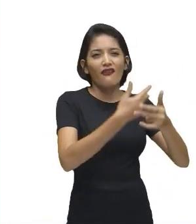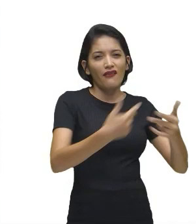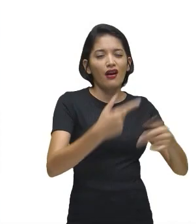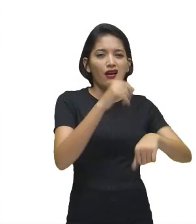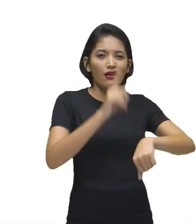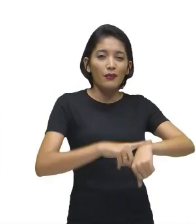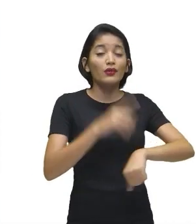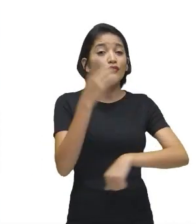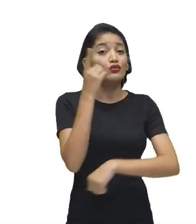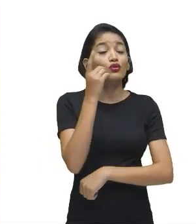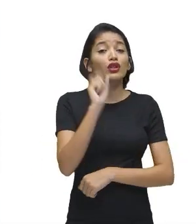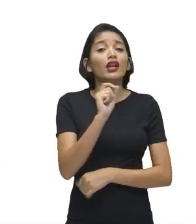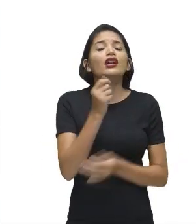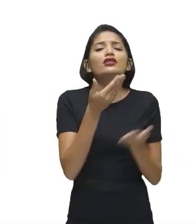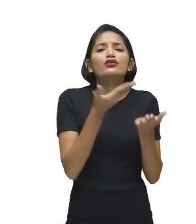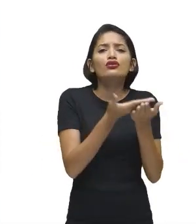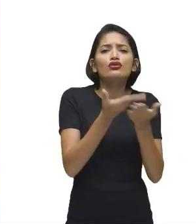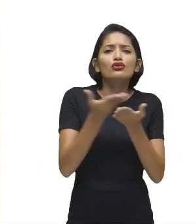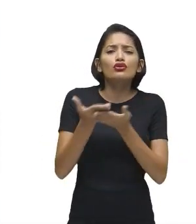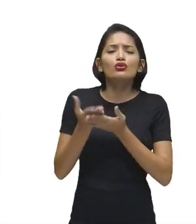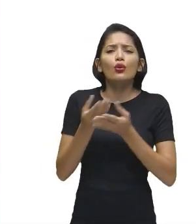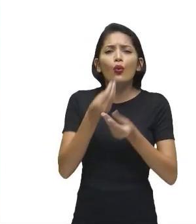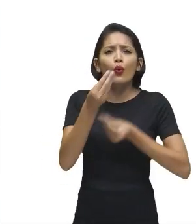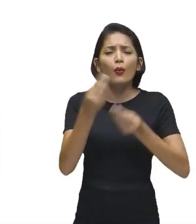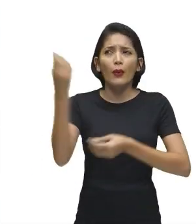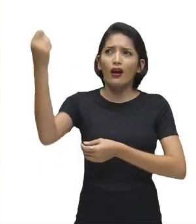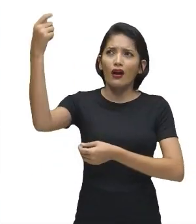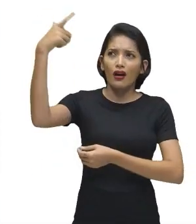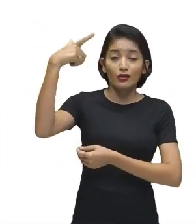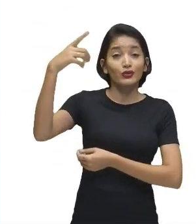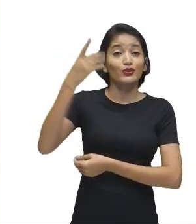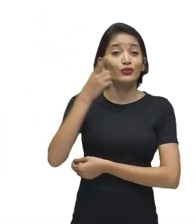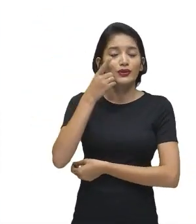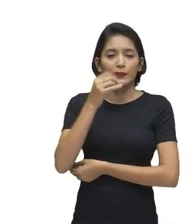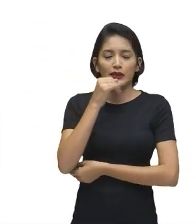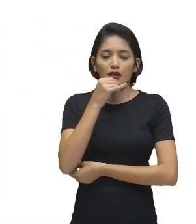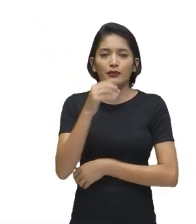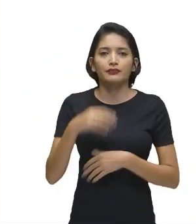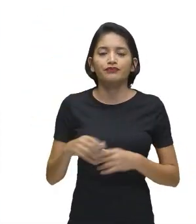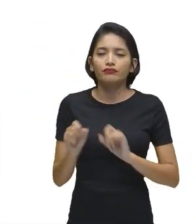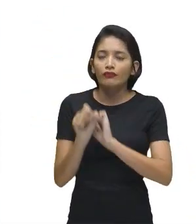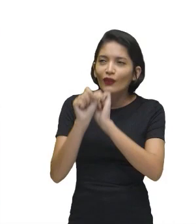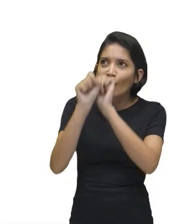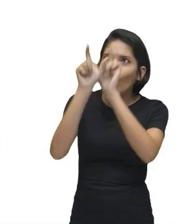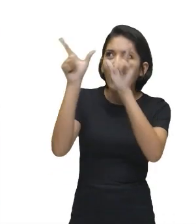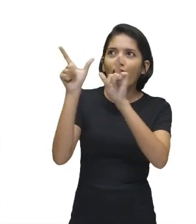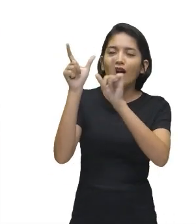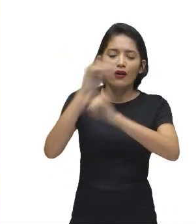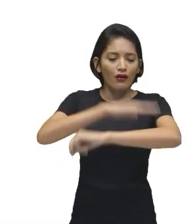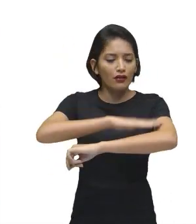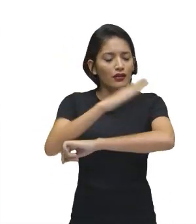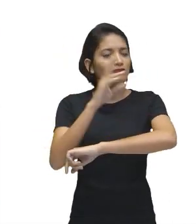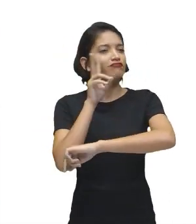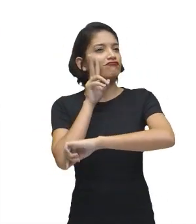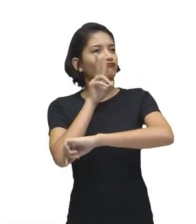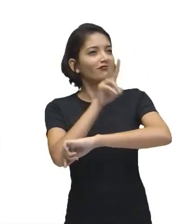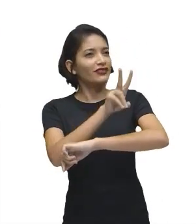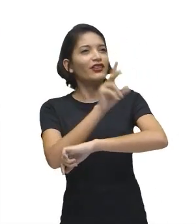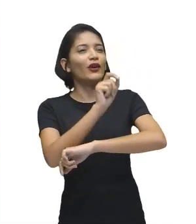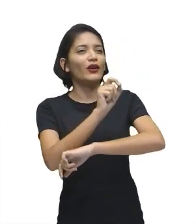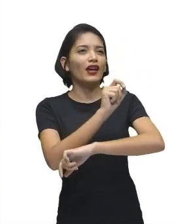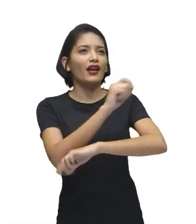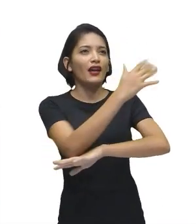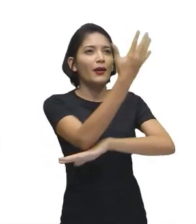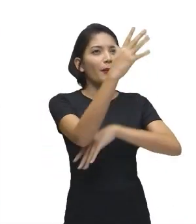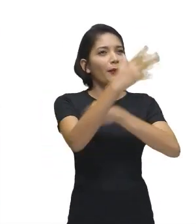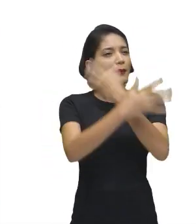do dia para estudar a luz. Porque quando você acorda e olha pela janela da sua casa, você olha uma